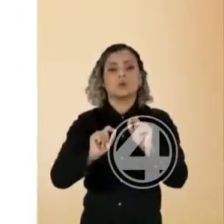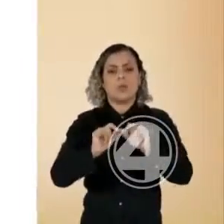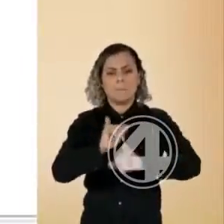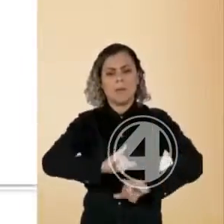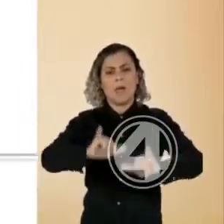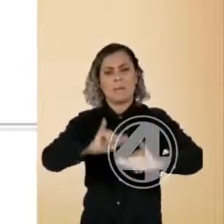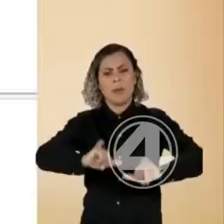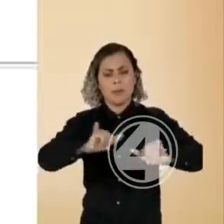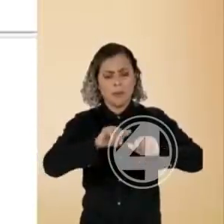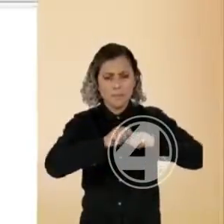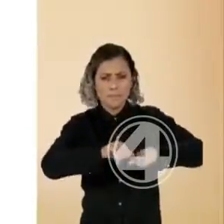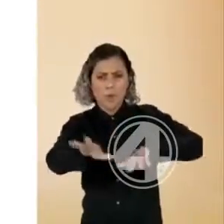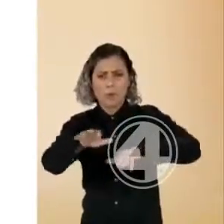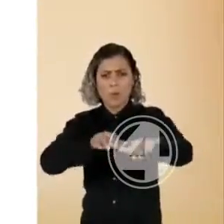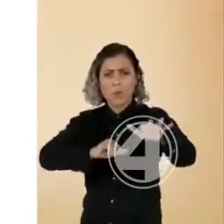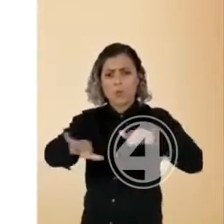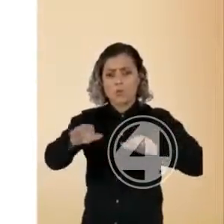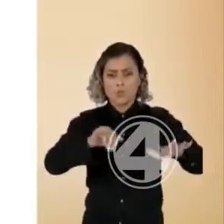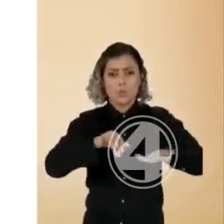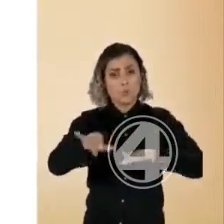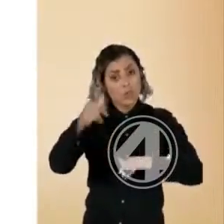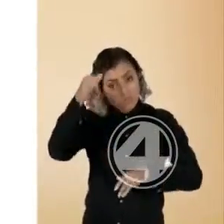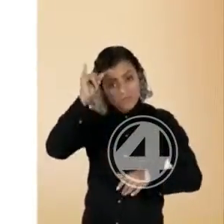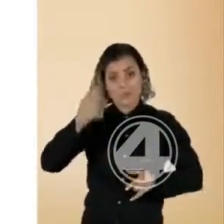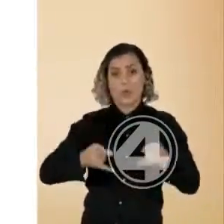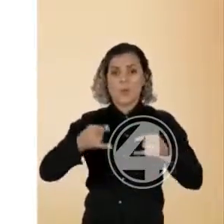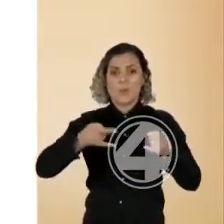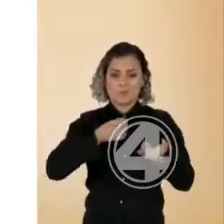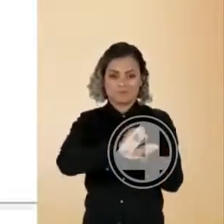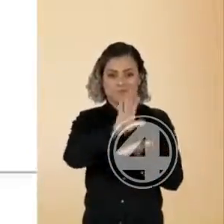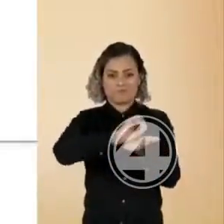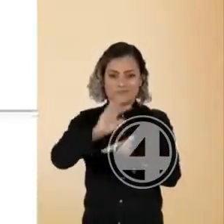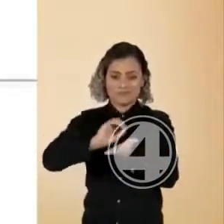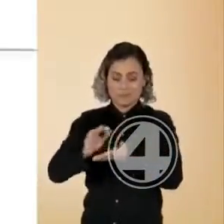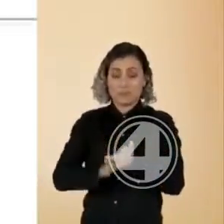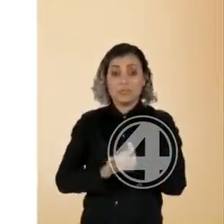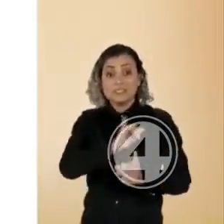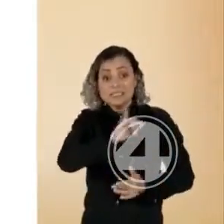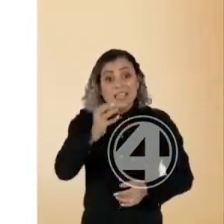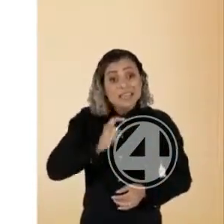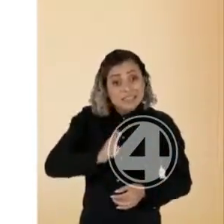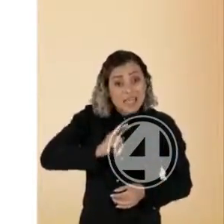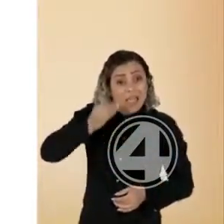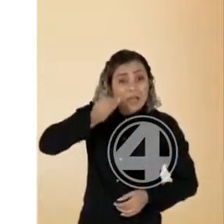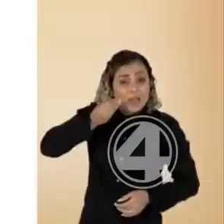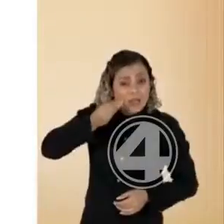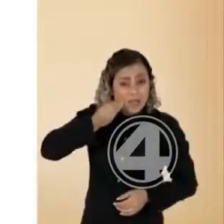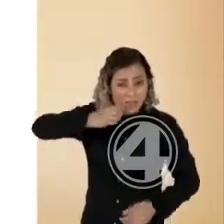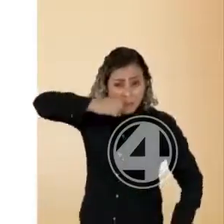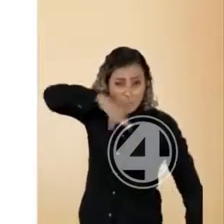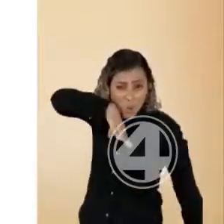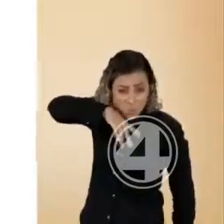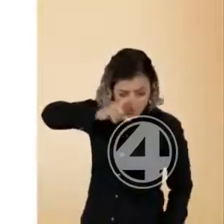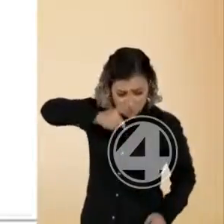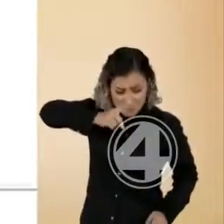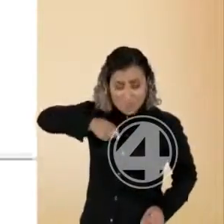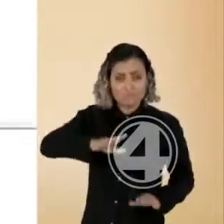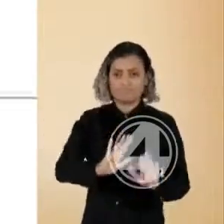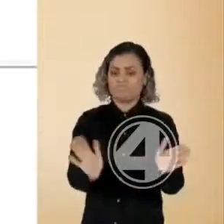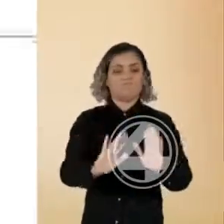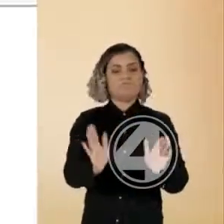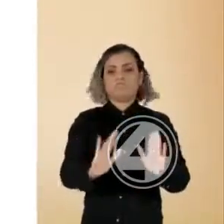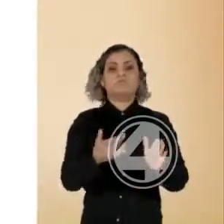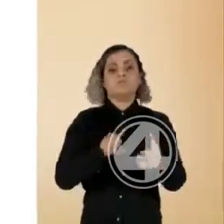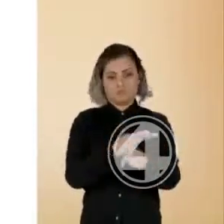e comportamentos automatizados. No comunicado, diz que enquanto houver tentativas de abuso do serviço, haverá avanços